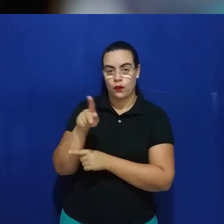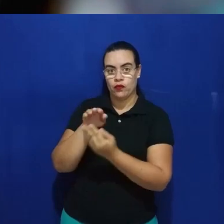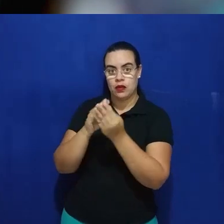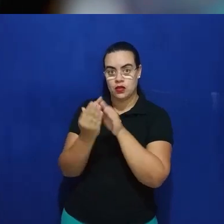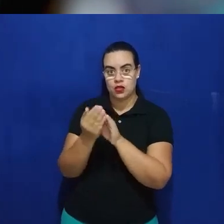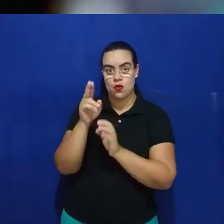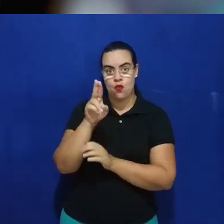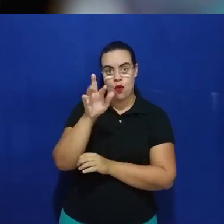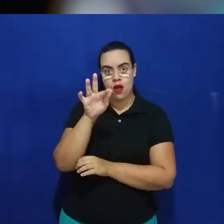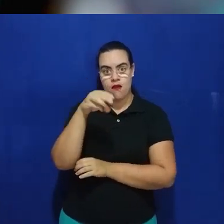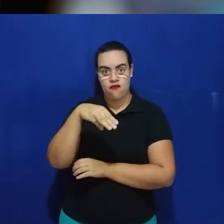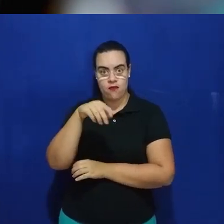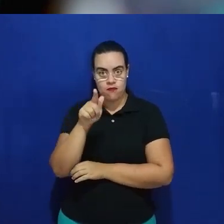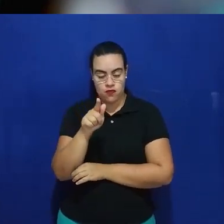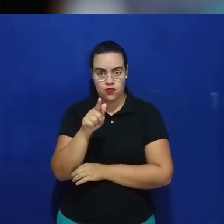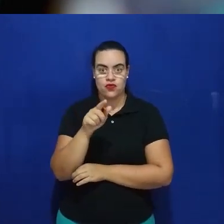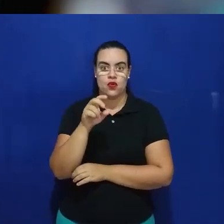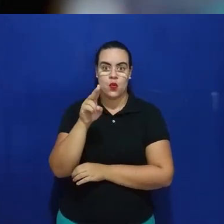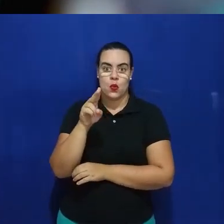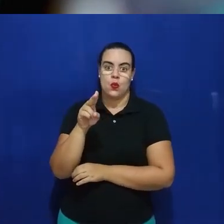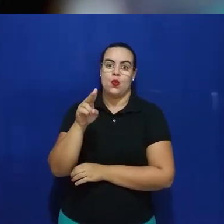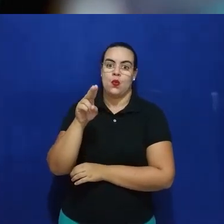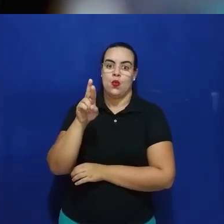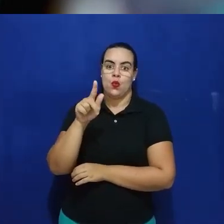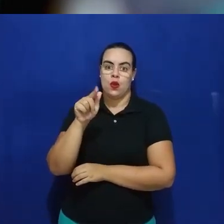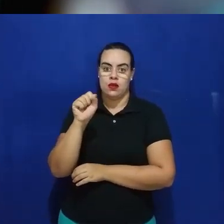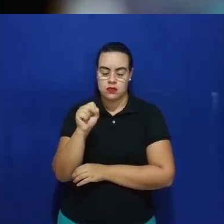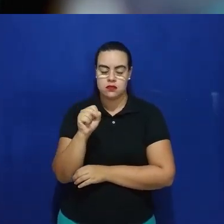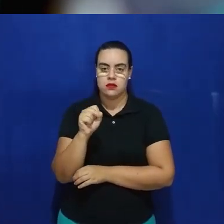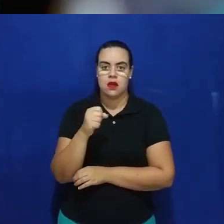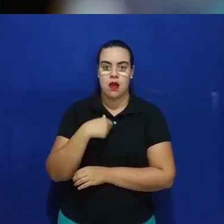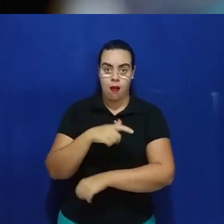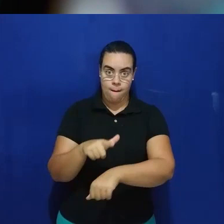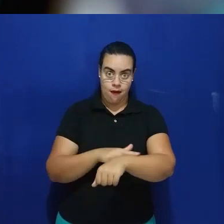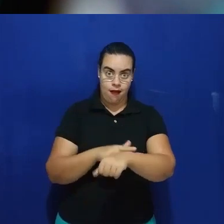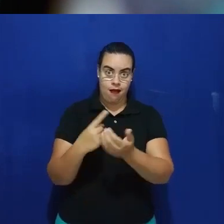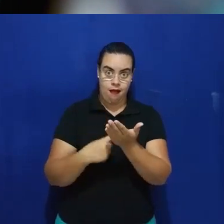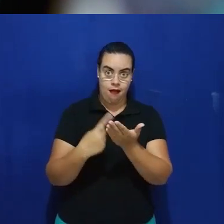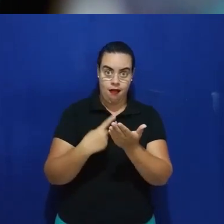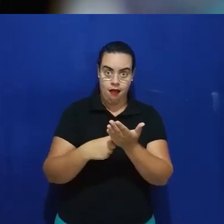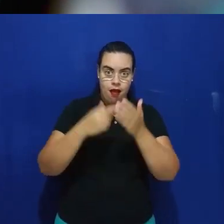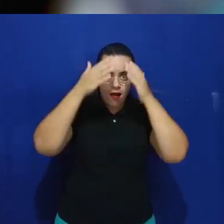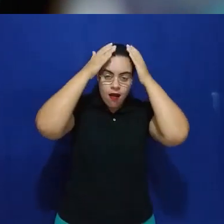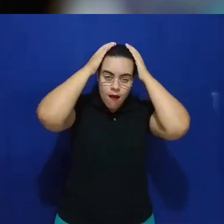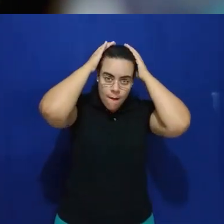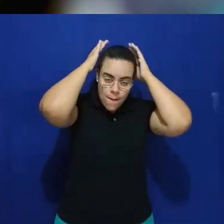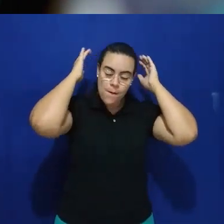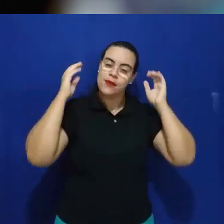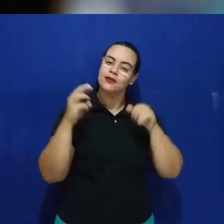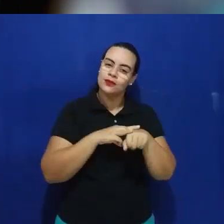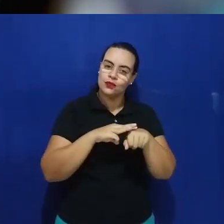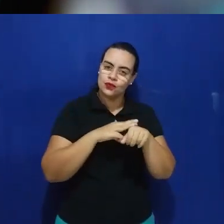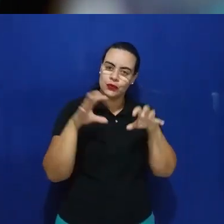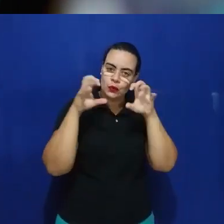pela URGS. Eu tenho a pele clara, cabelos castanhos escuros curtos, um pouco de barba curta no rosto, olhos